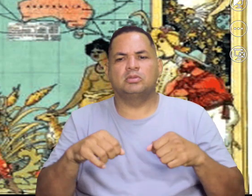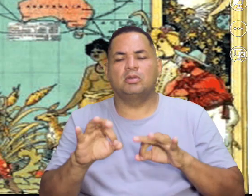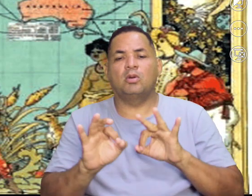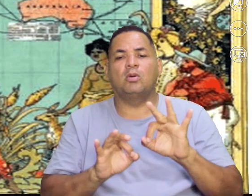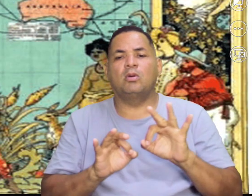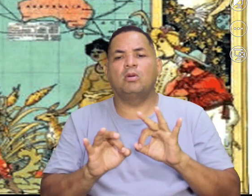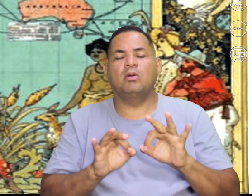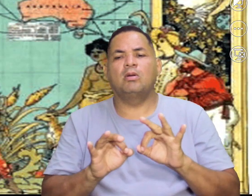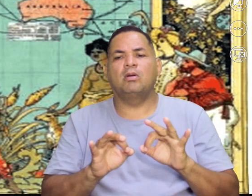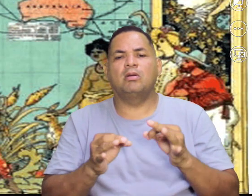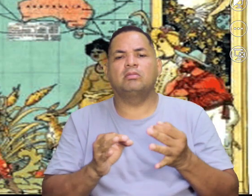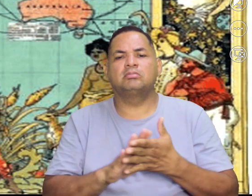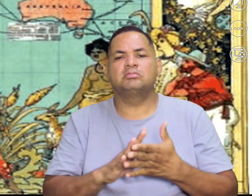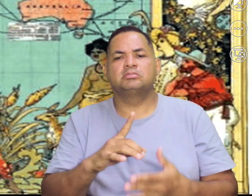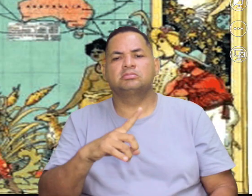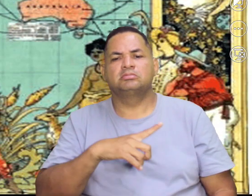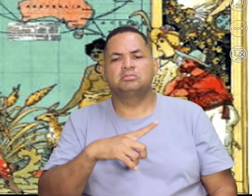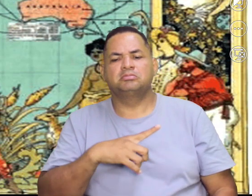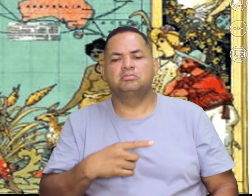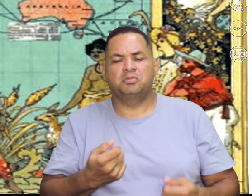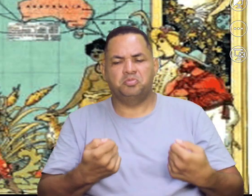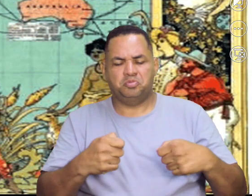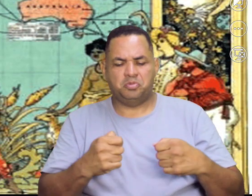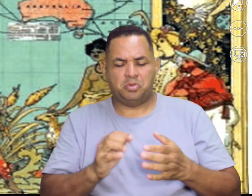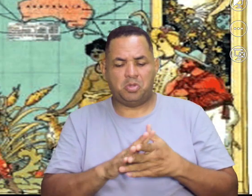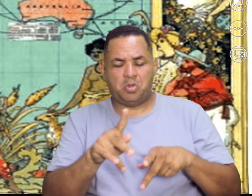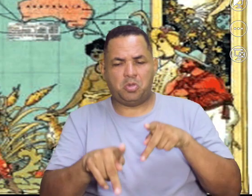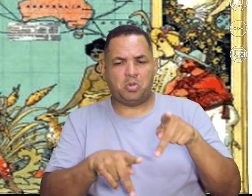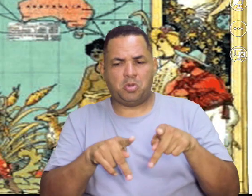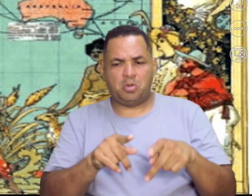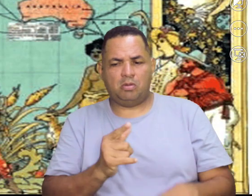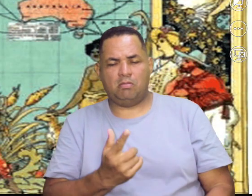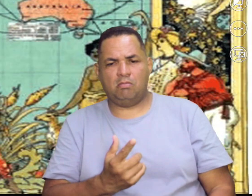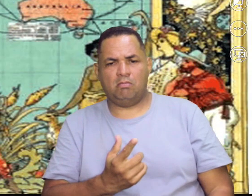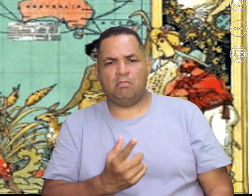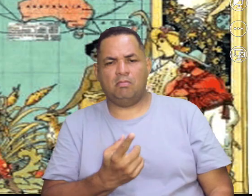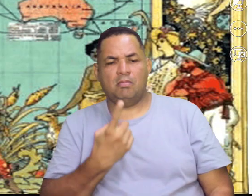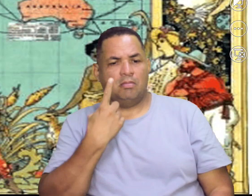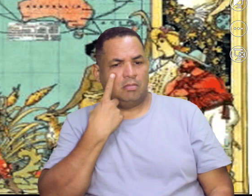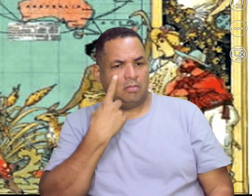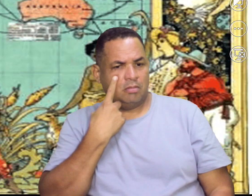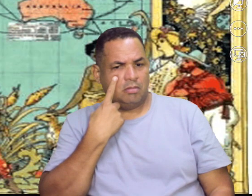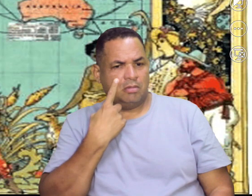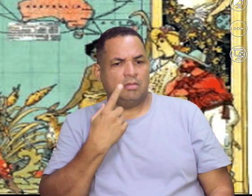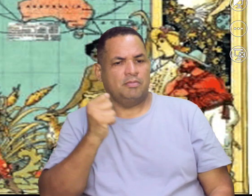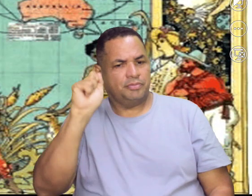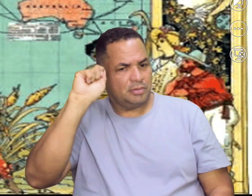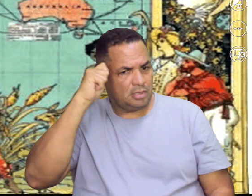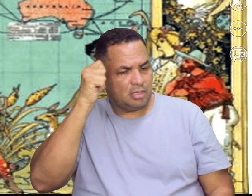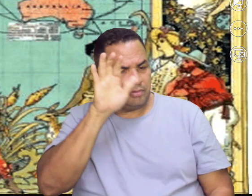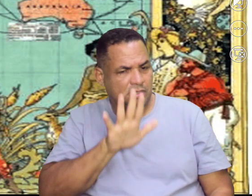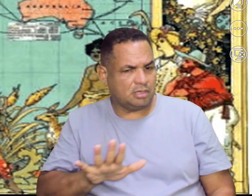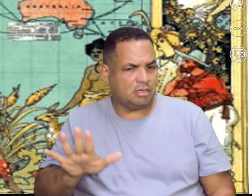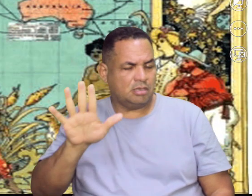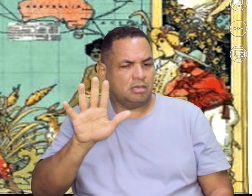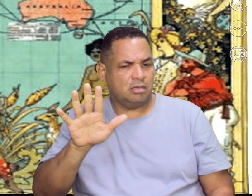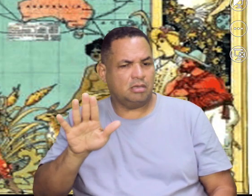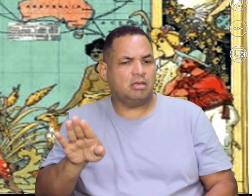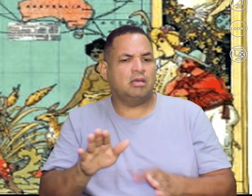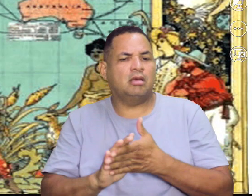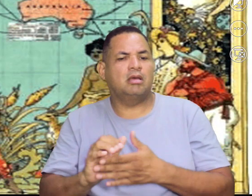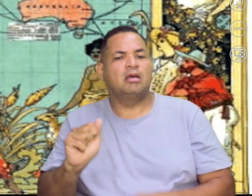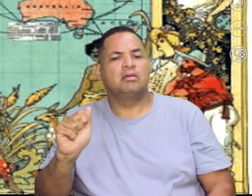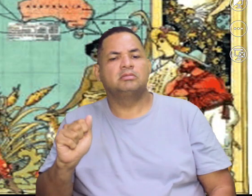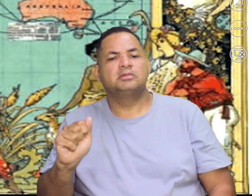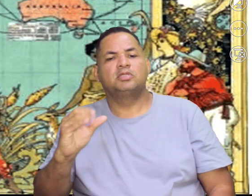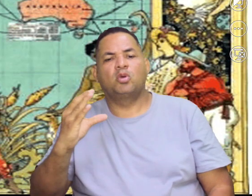quê? Para poder dominar esse povo. E aí eles vão, dessa forma, domina a África, a Ásia e também